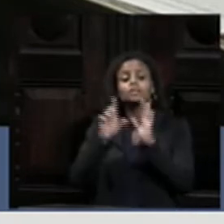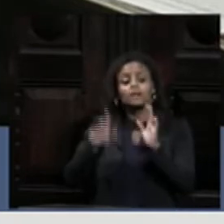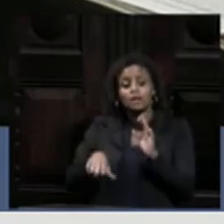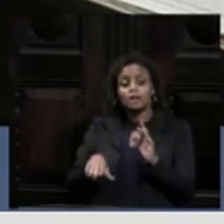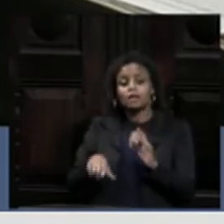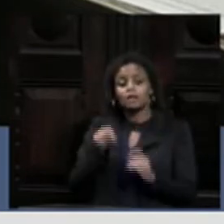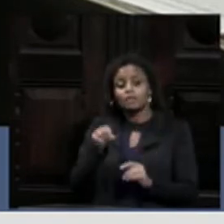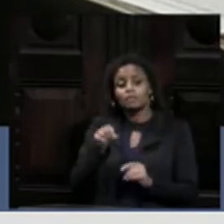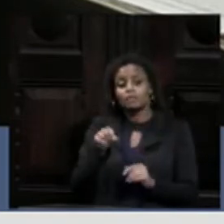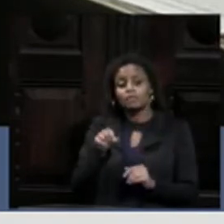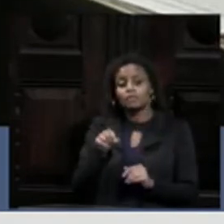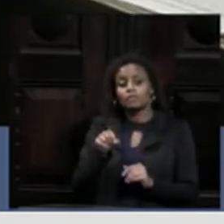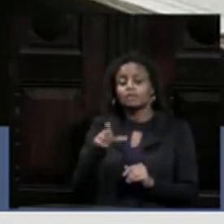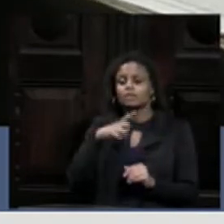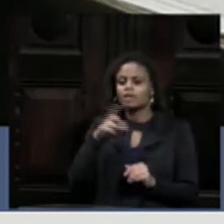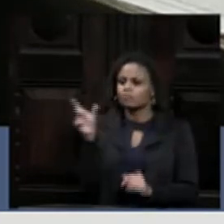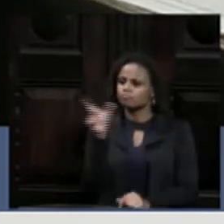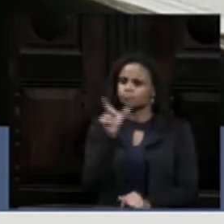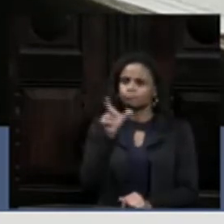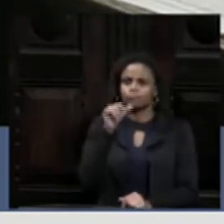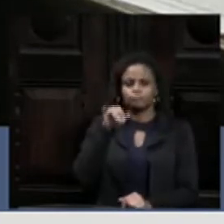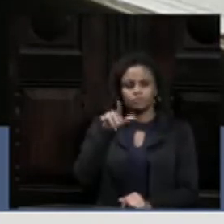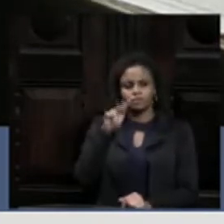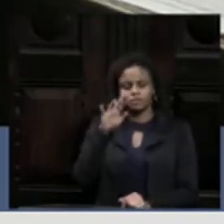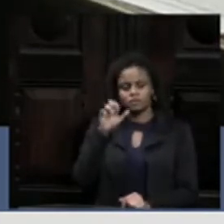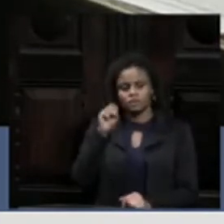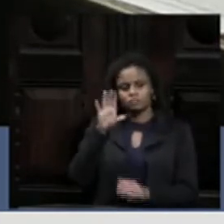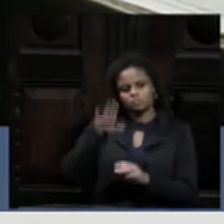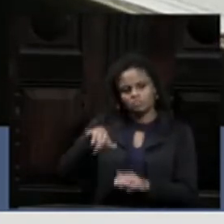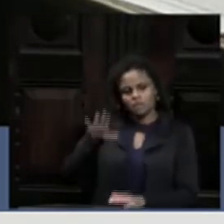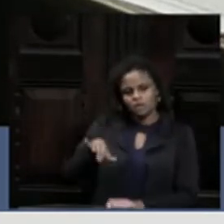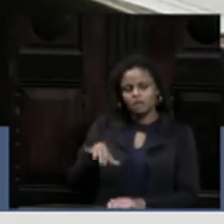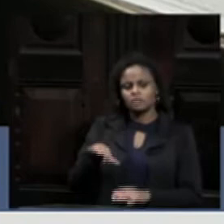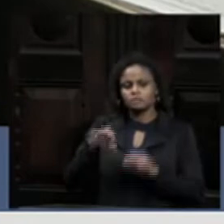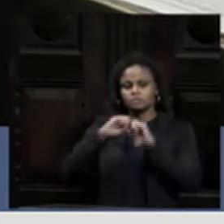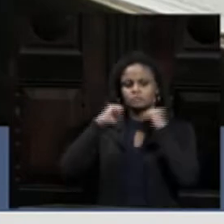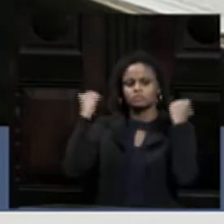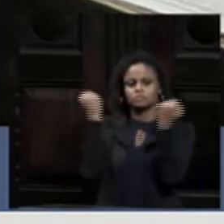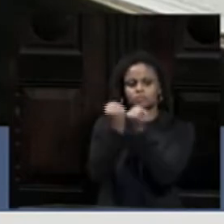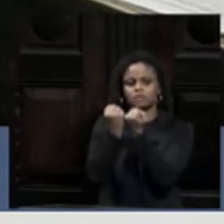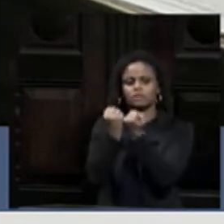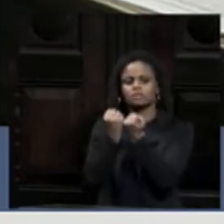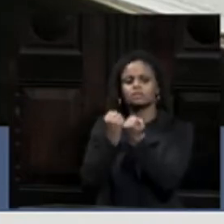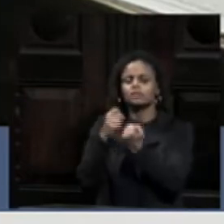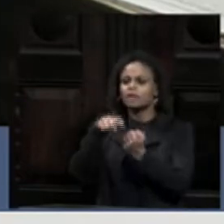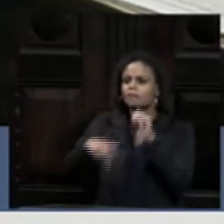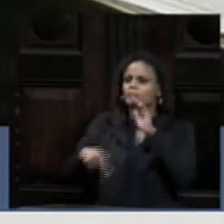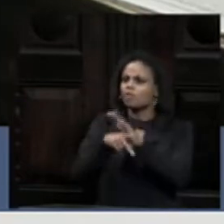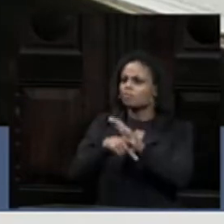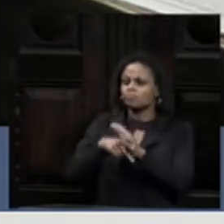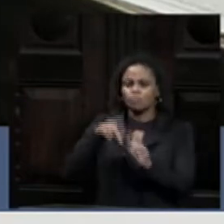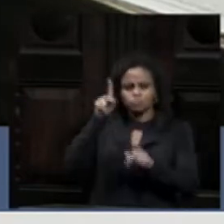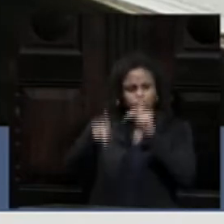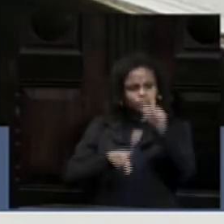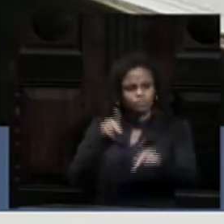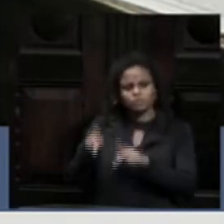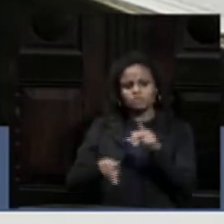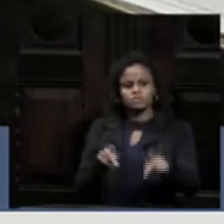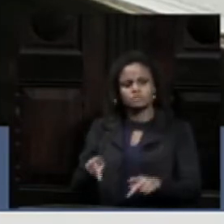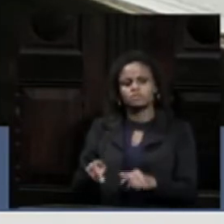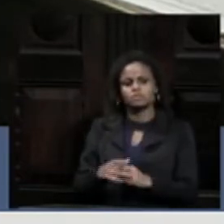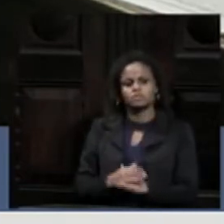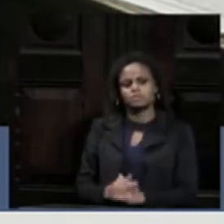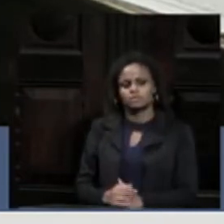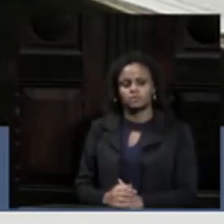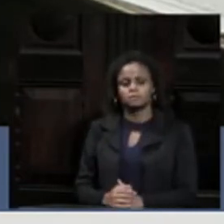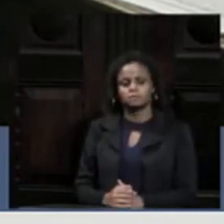com os ingressos mais populares, retomar com a nossa geral. O Maracanã é popular, o futebol é um patrimônio, o Maracanã é um